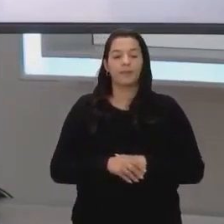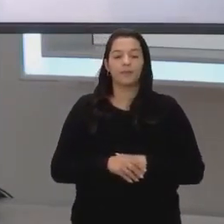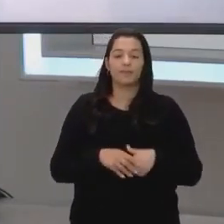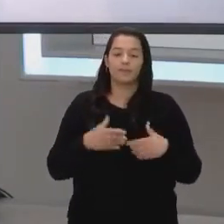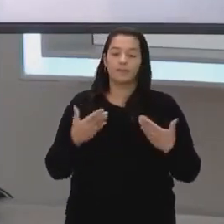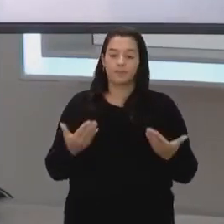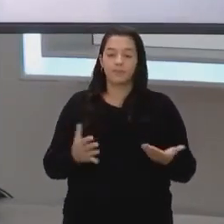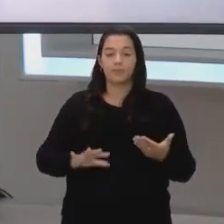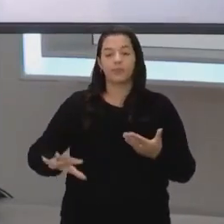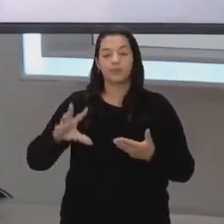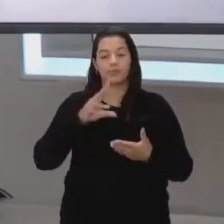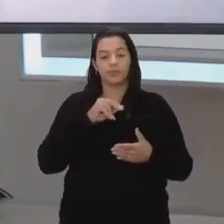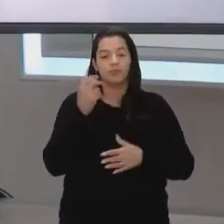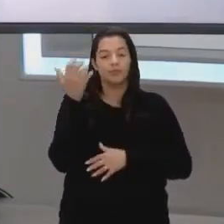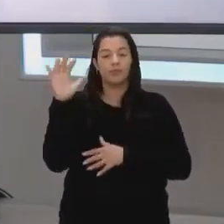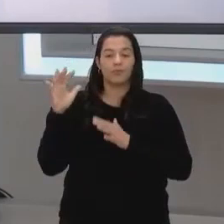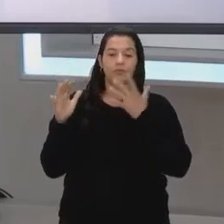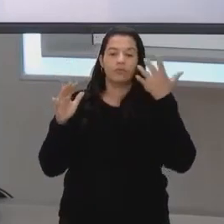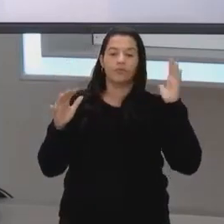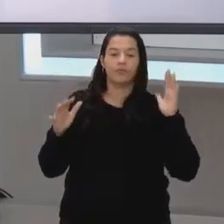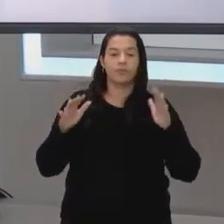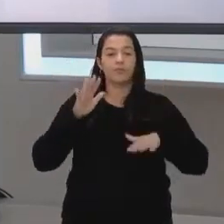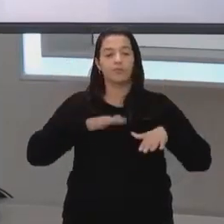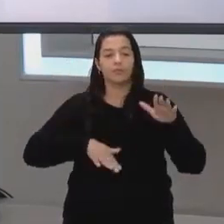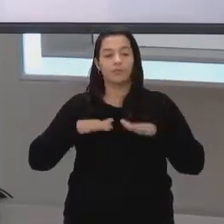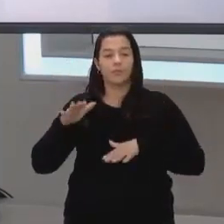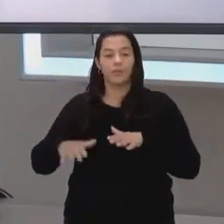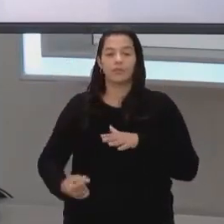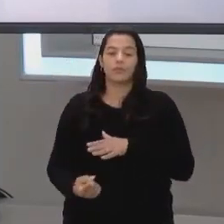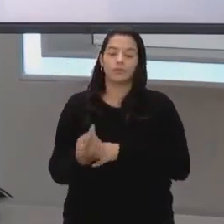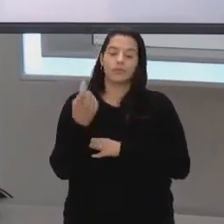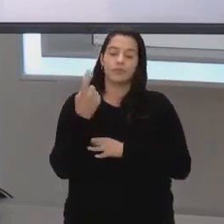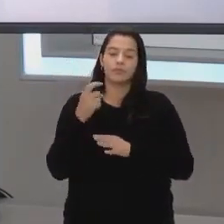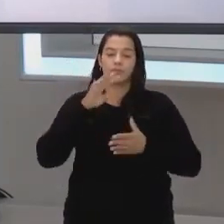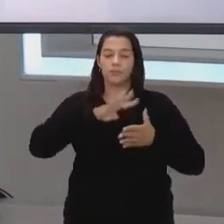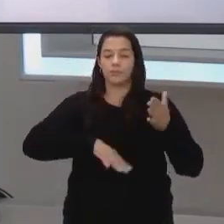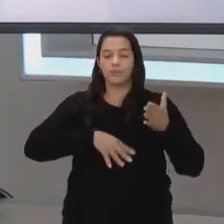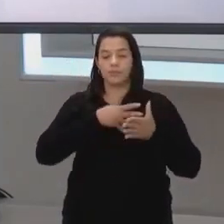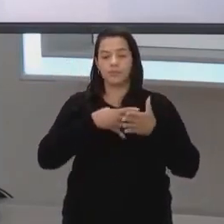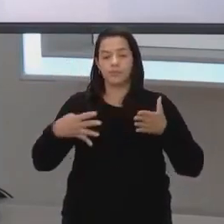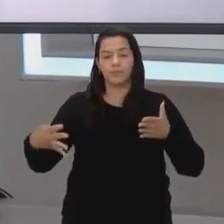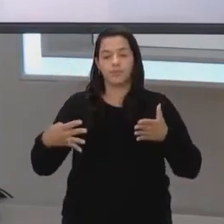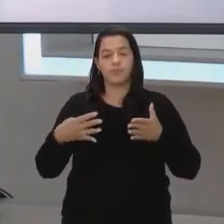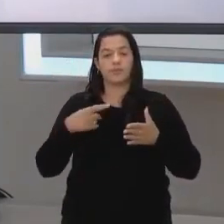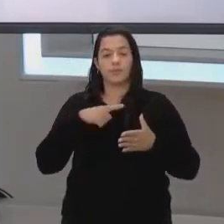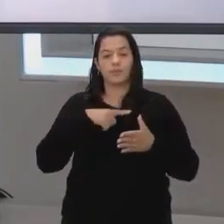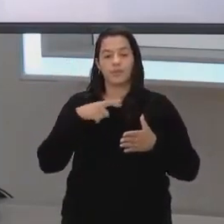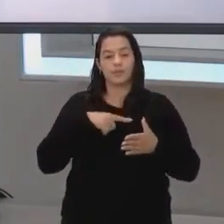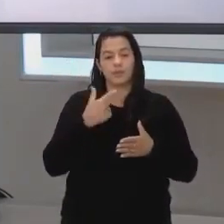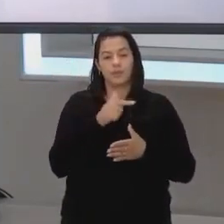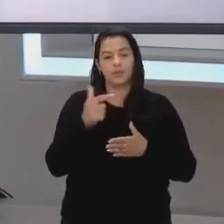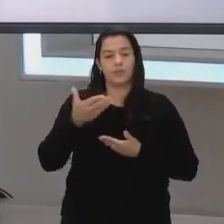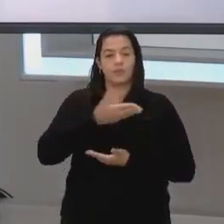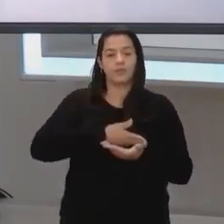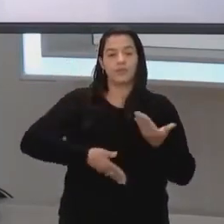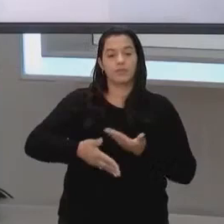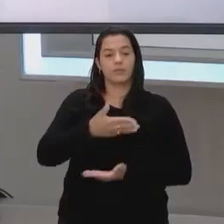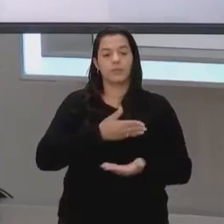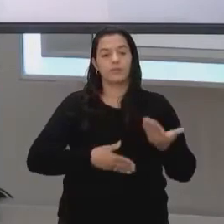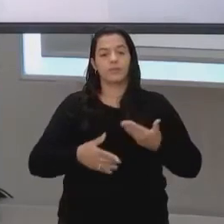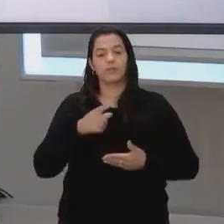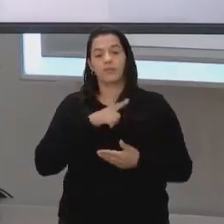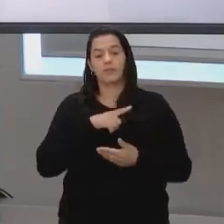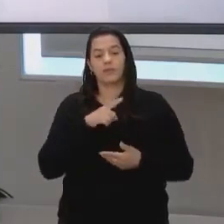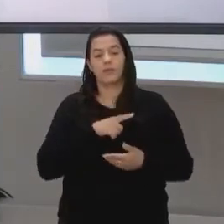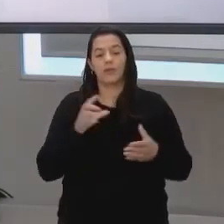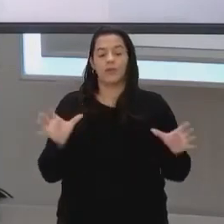Teoricamente, mas tudo na natureza tem exceções, teoricamente, os únicos elementos da tabela periódica que não desempenham essas interações são